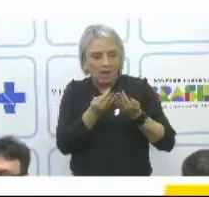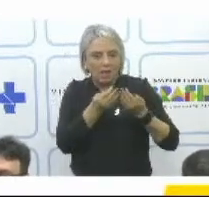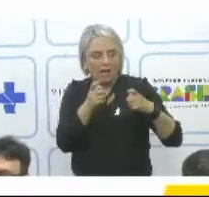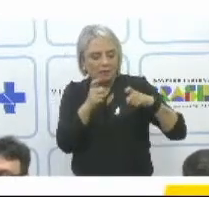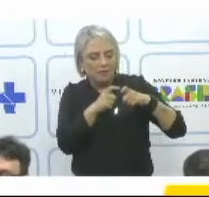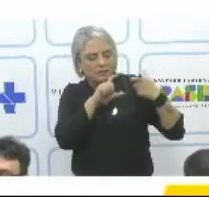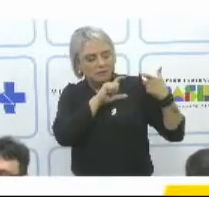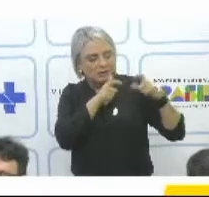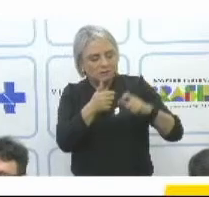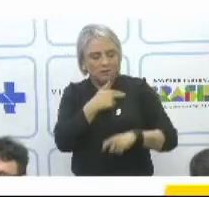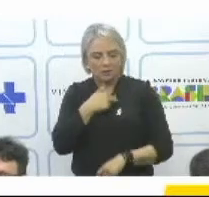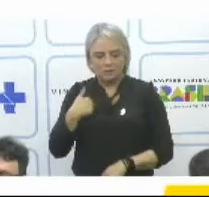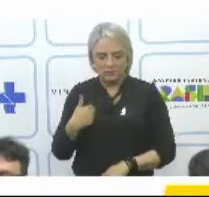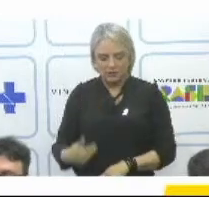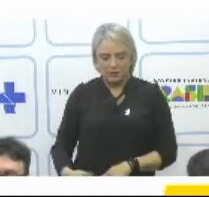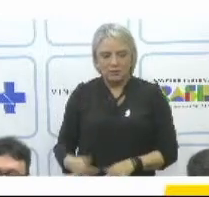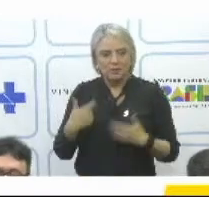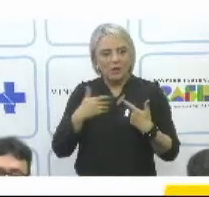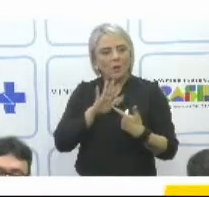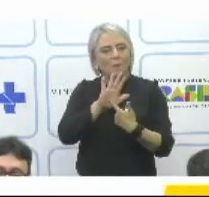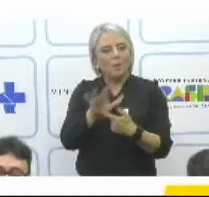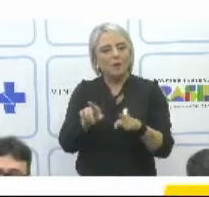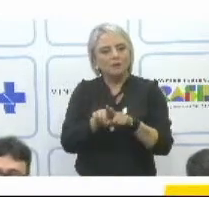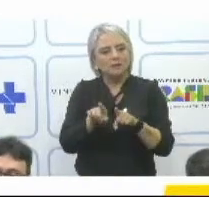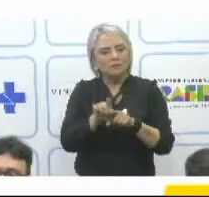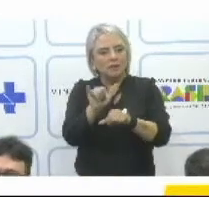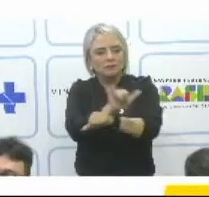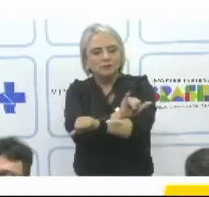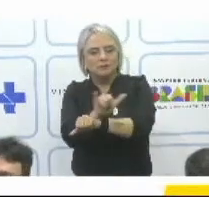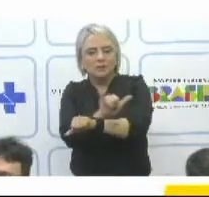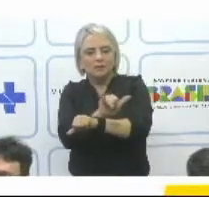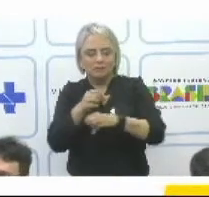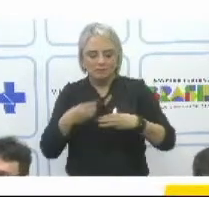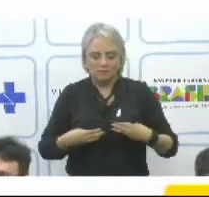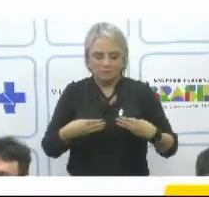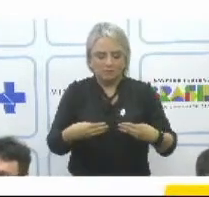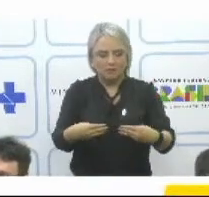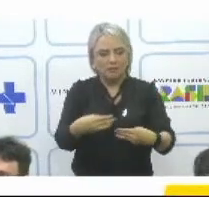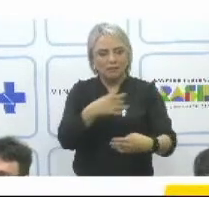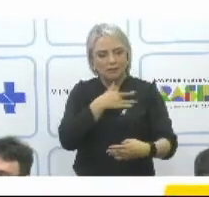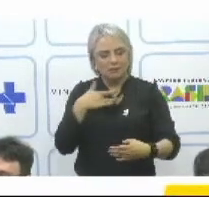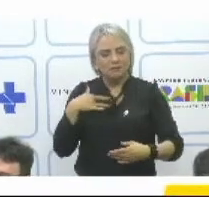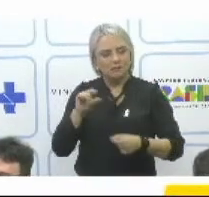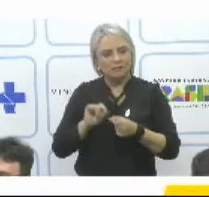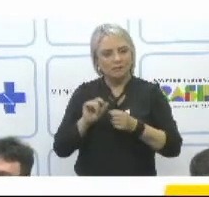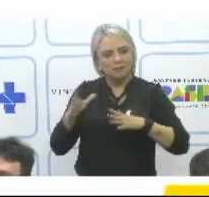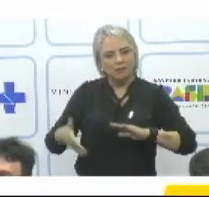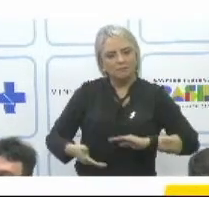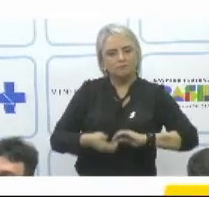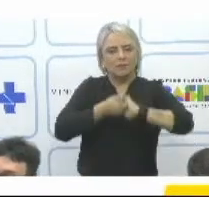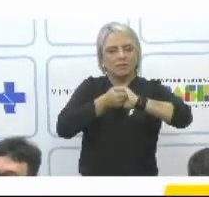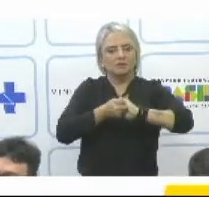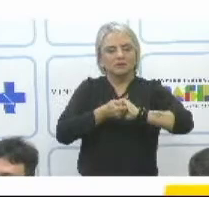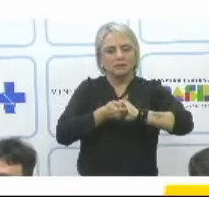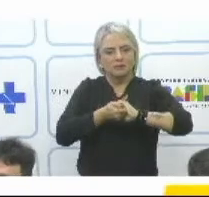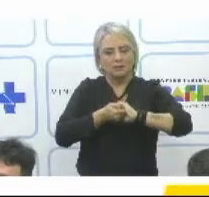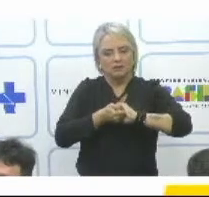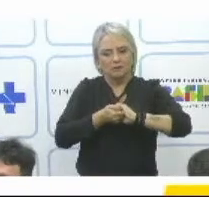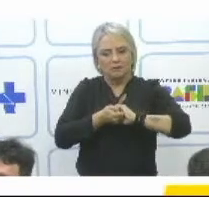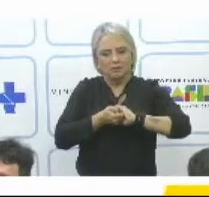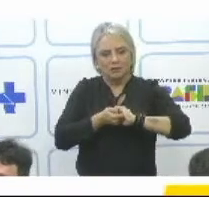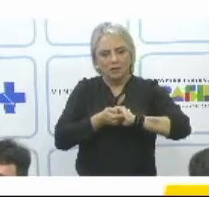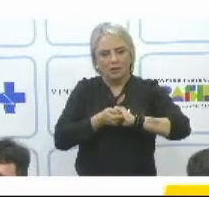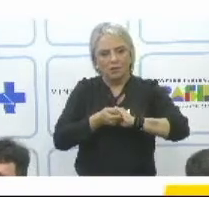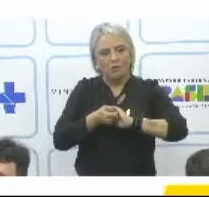tradicional chinesa, e isso demonstra também a estratégia que o Ministério tem realizado, né, em parceria, né, aqui no caso